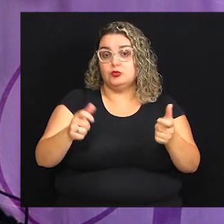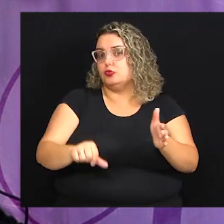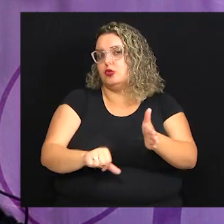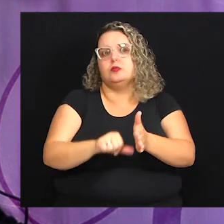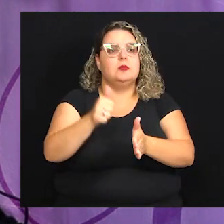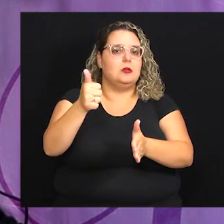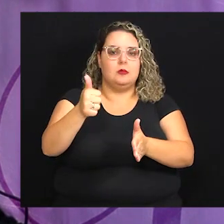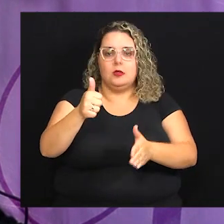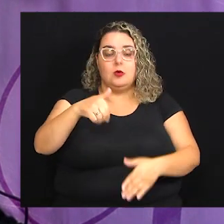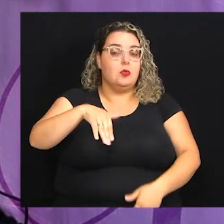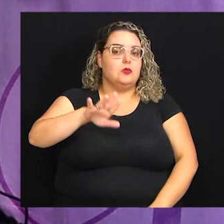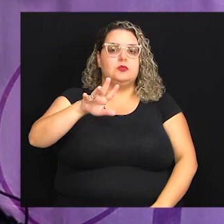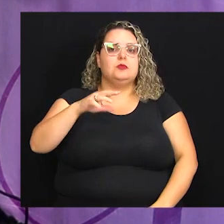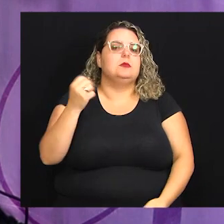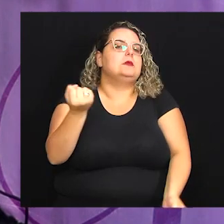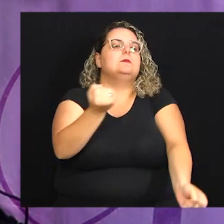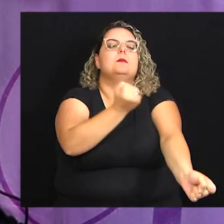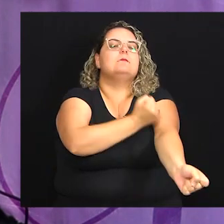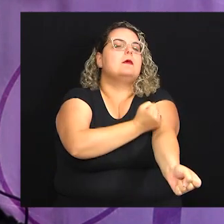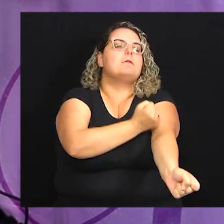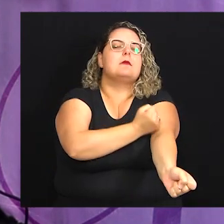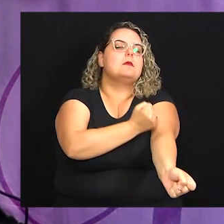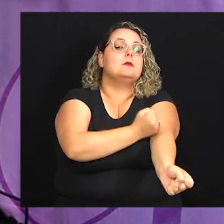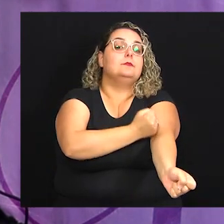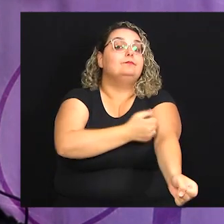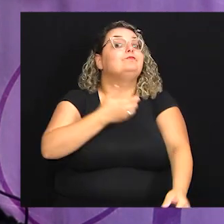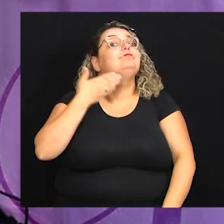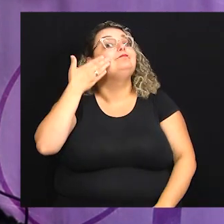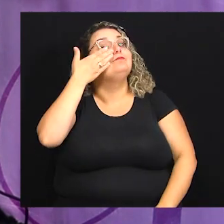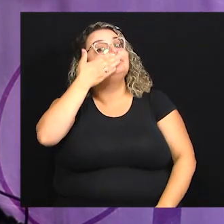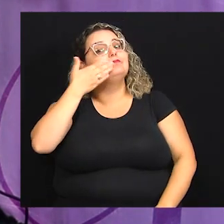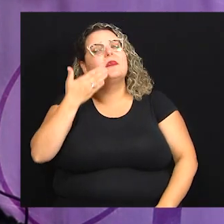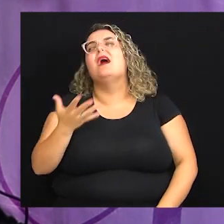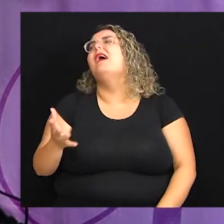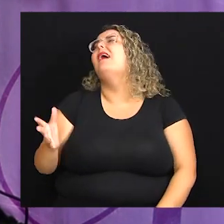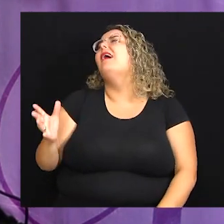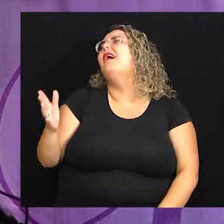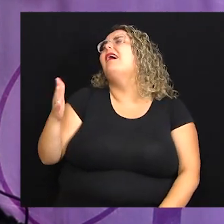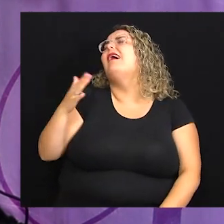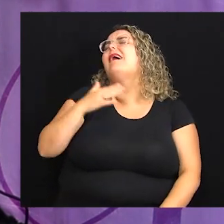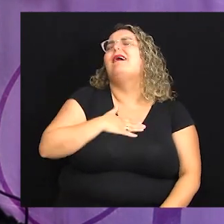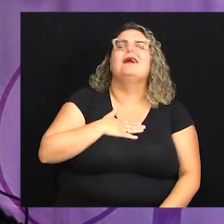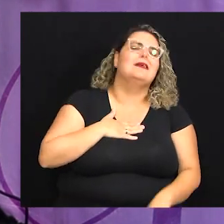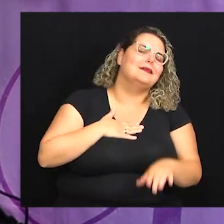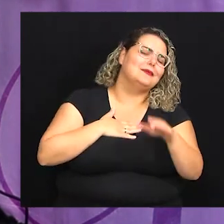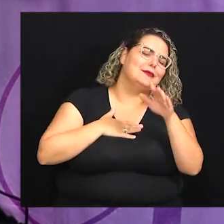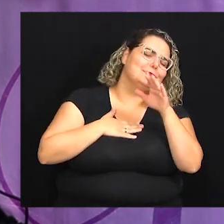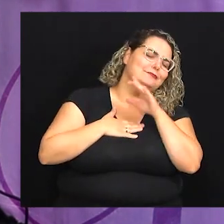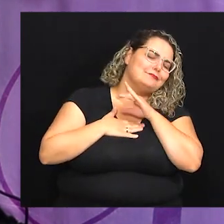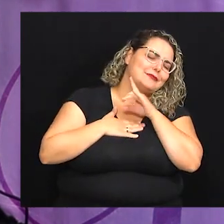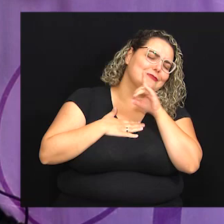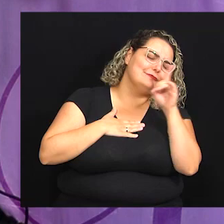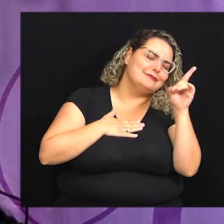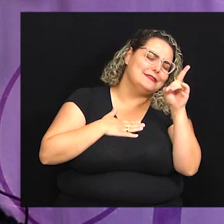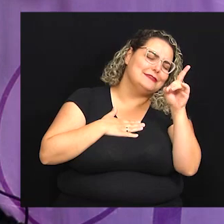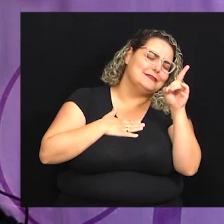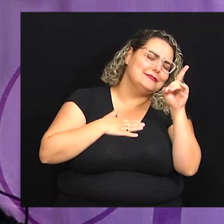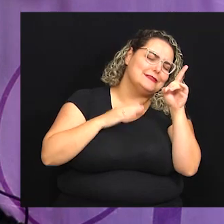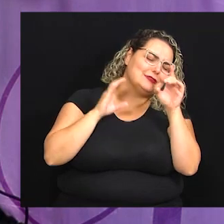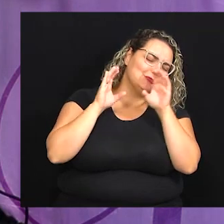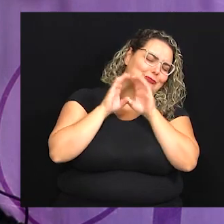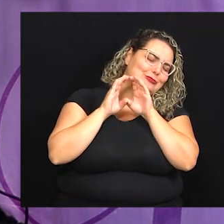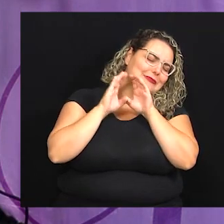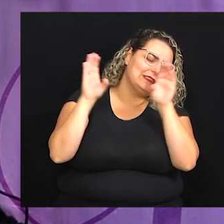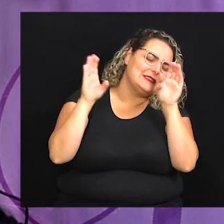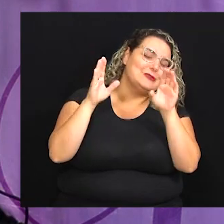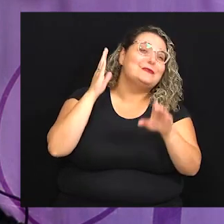os primeiros, os mais viciantes, são os açúcares. Ah, meu Deus do céu, eu sabia que eu ainda ia levar um puxão